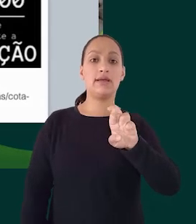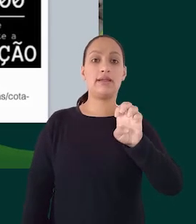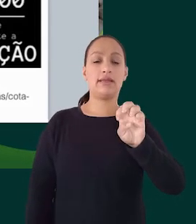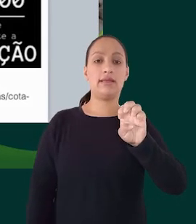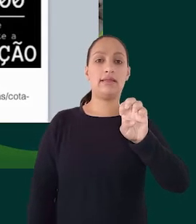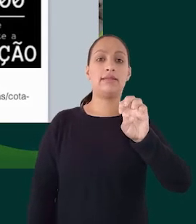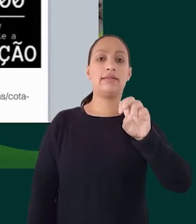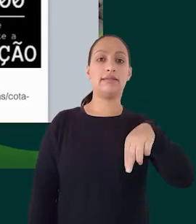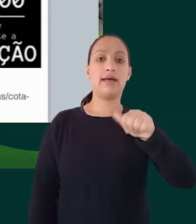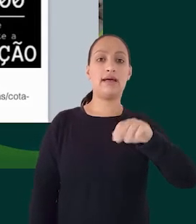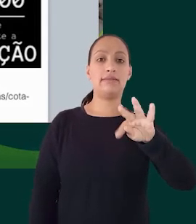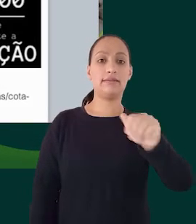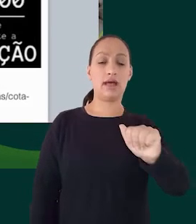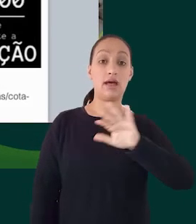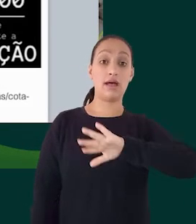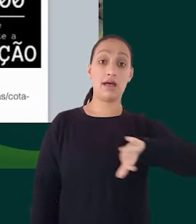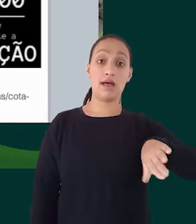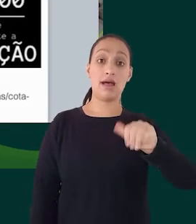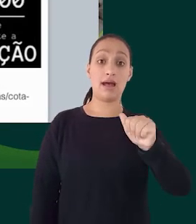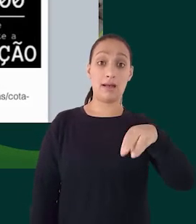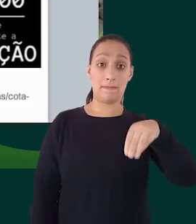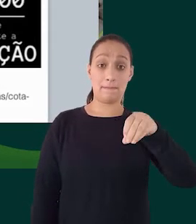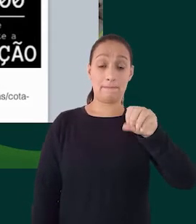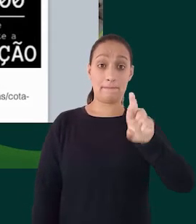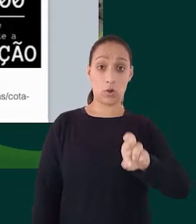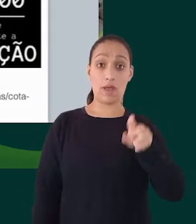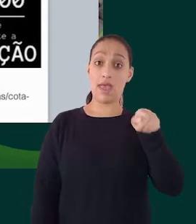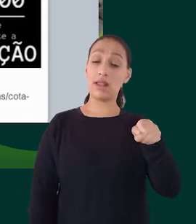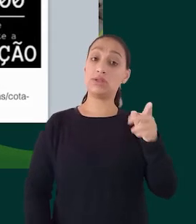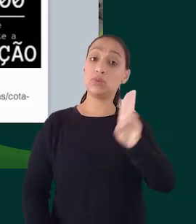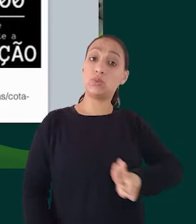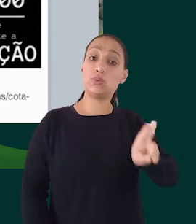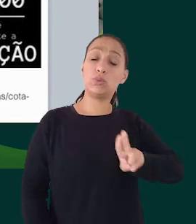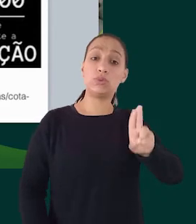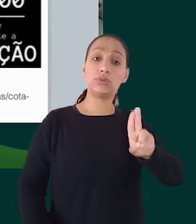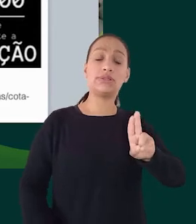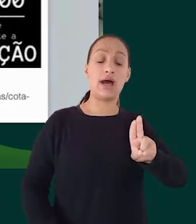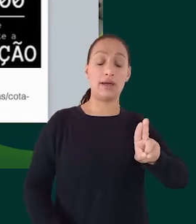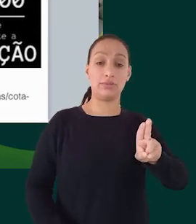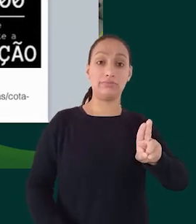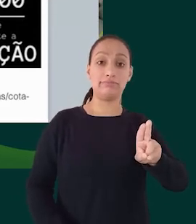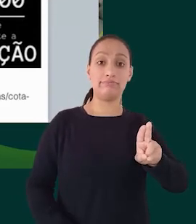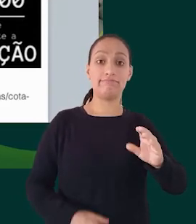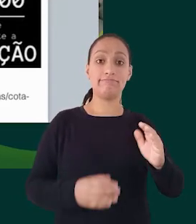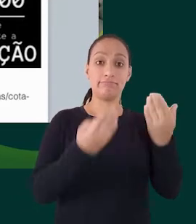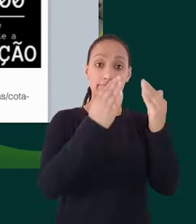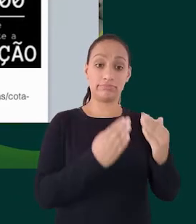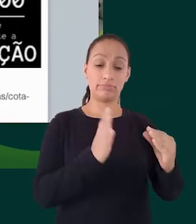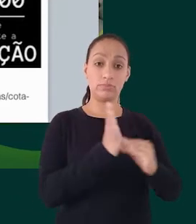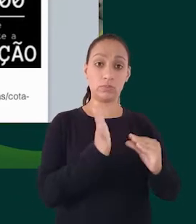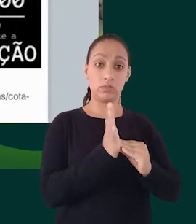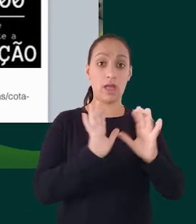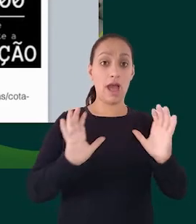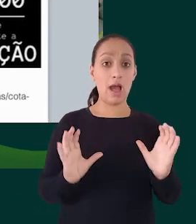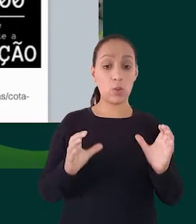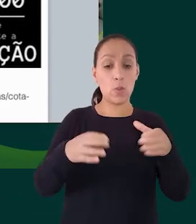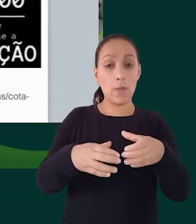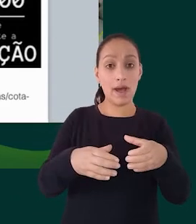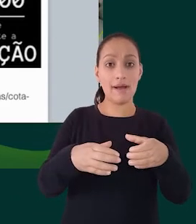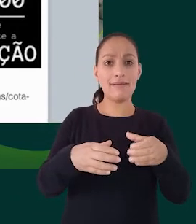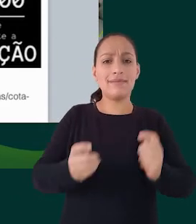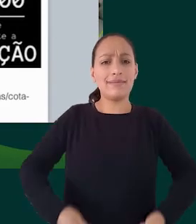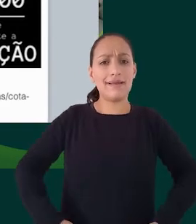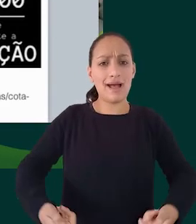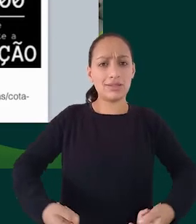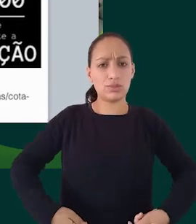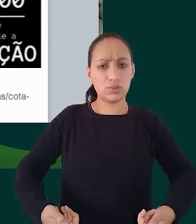machine learning para segmentar, para agrupar gastos. E ao agrupar gastos,